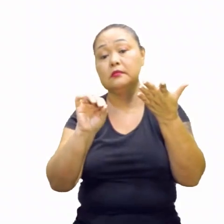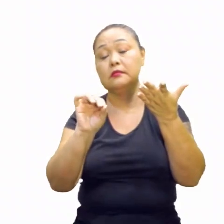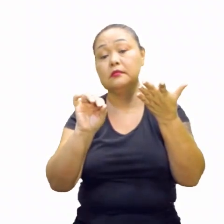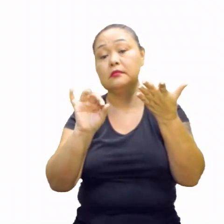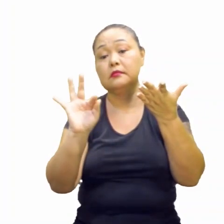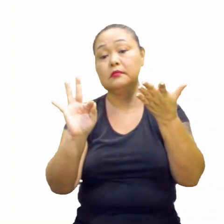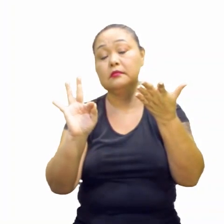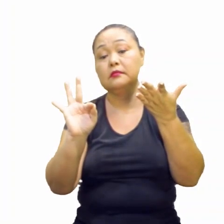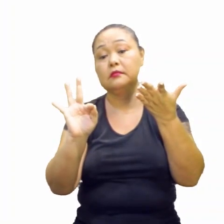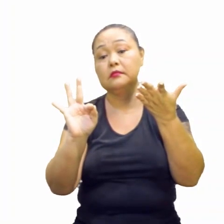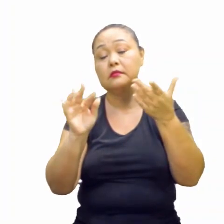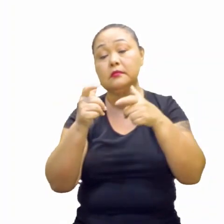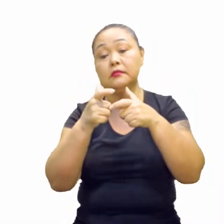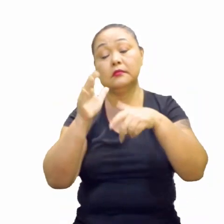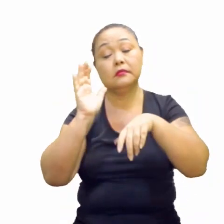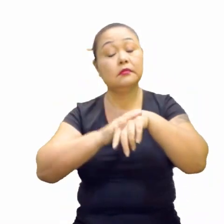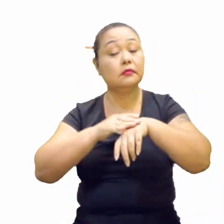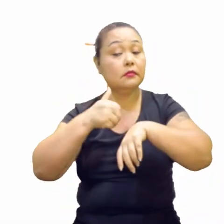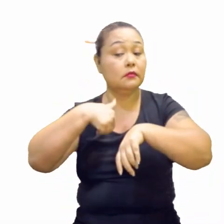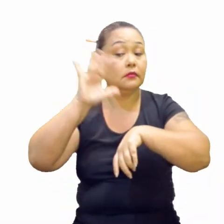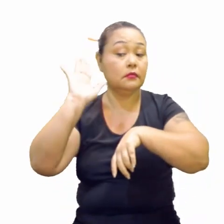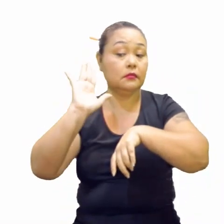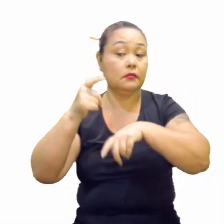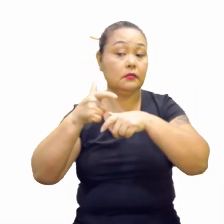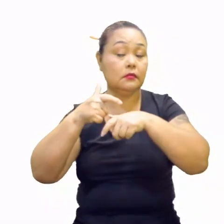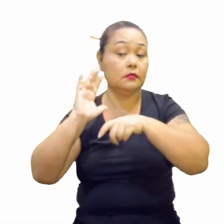O mais alto